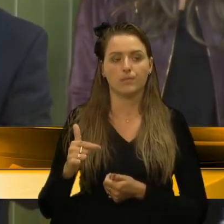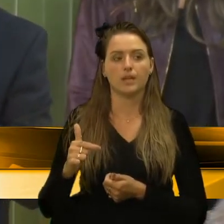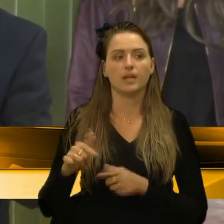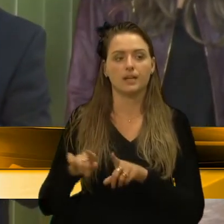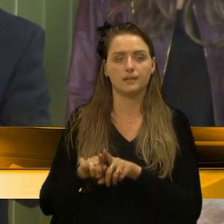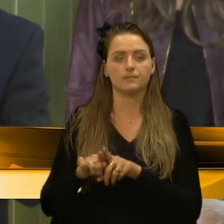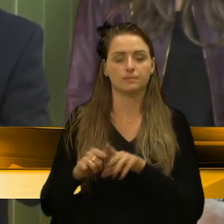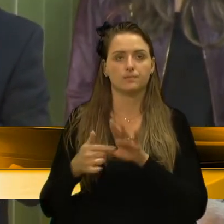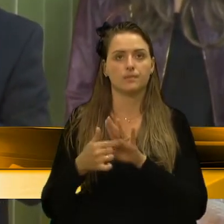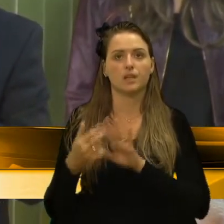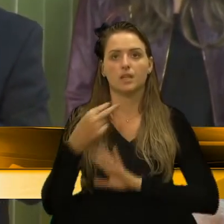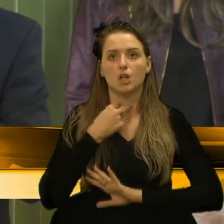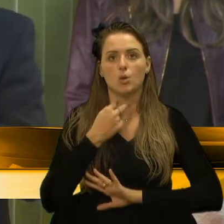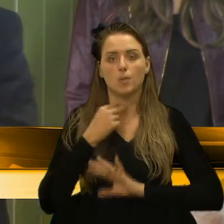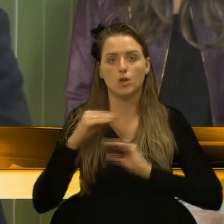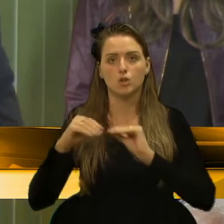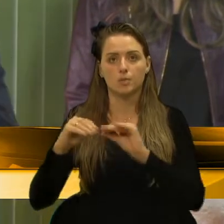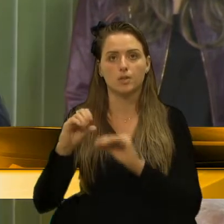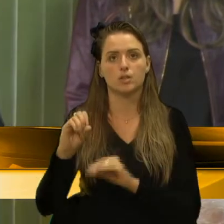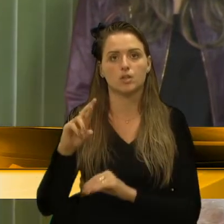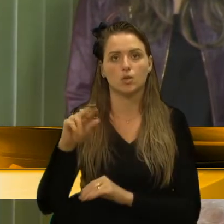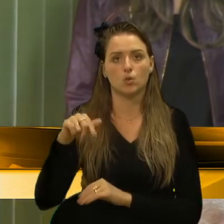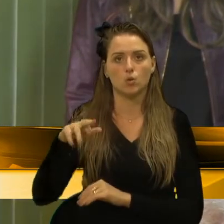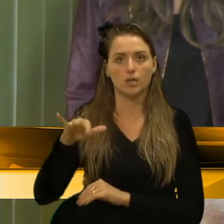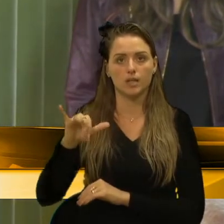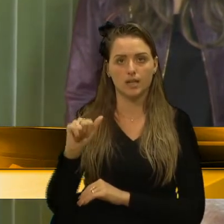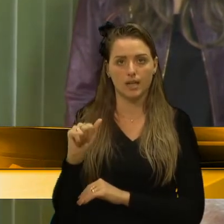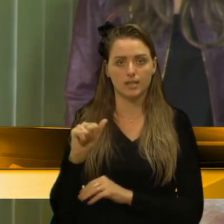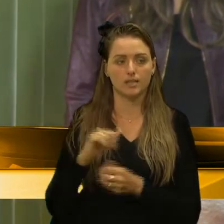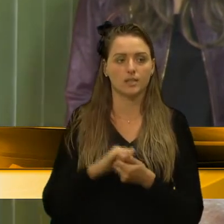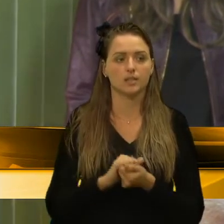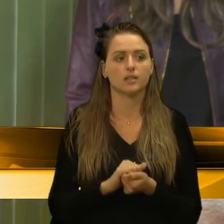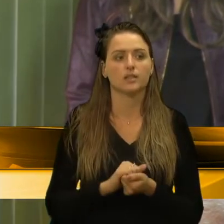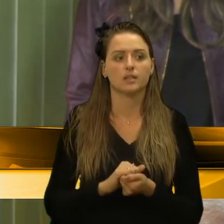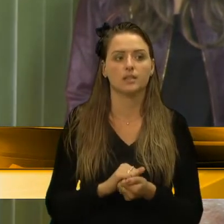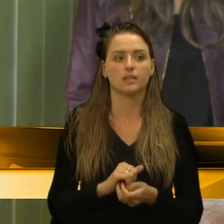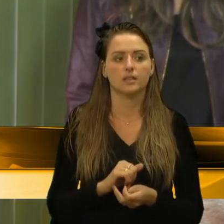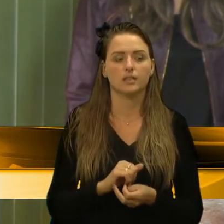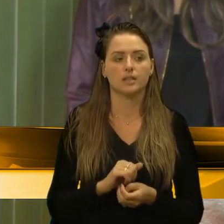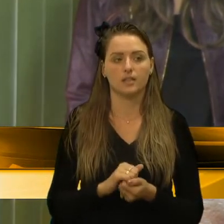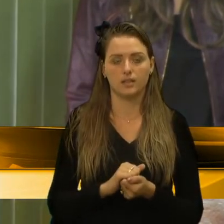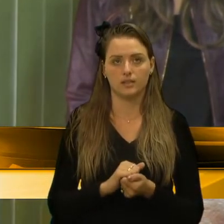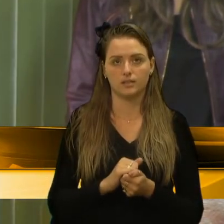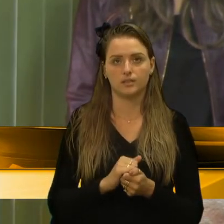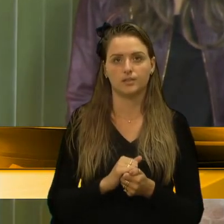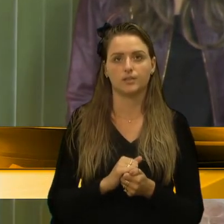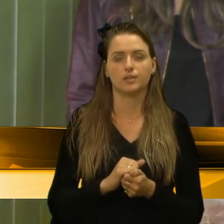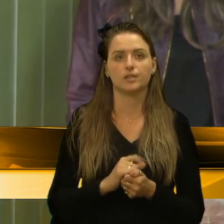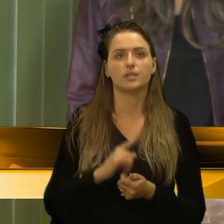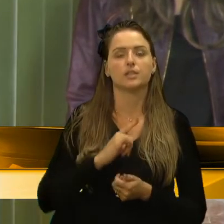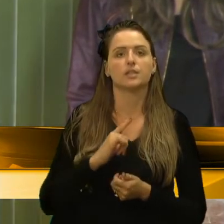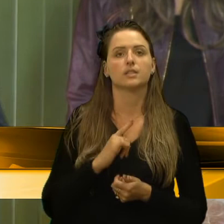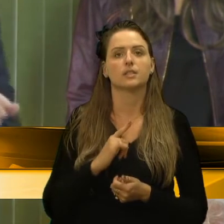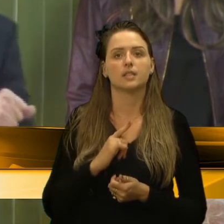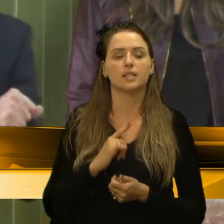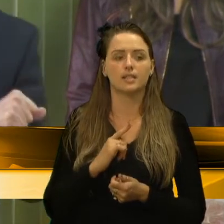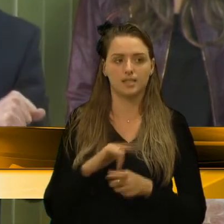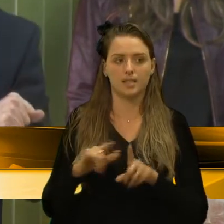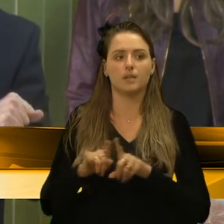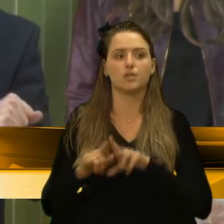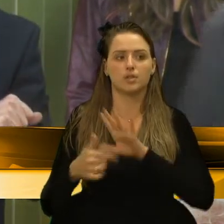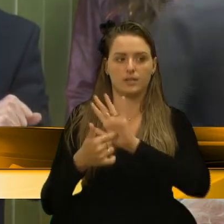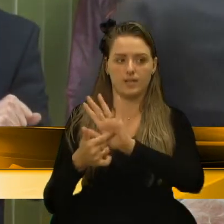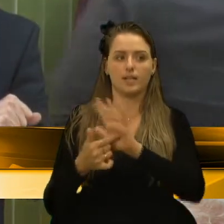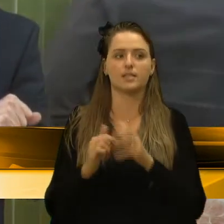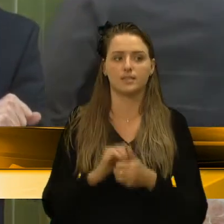orquestra, e, com certeza, ela vai mexer em outras áreas. E não estou dizendo que ela tem que fechar a